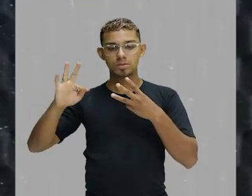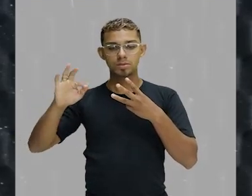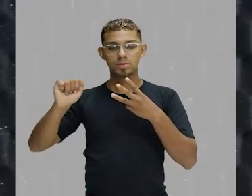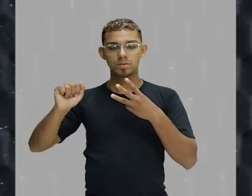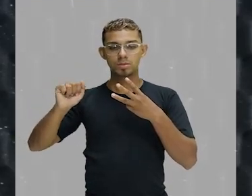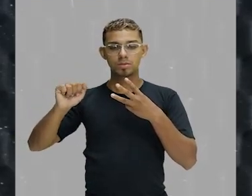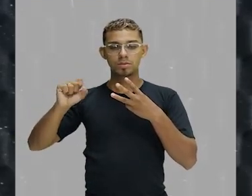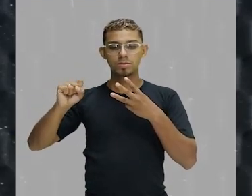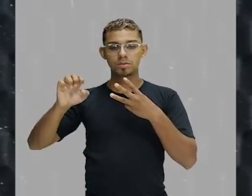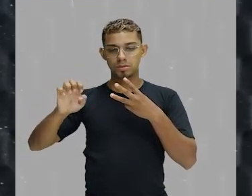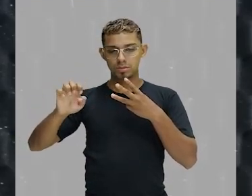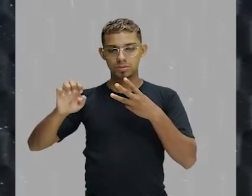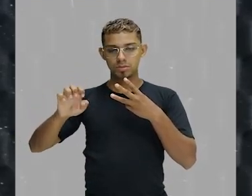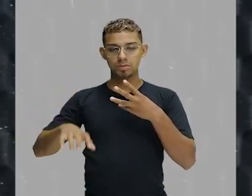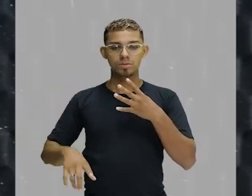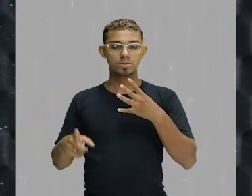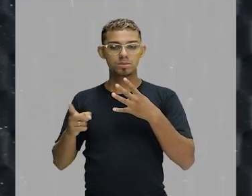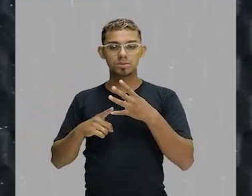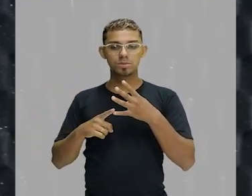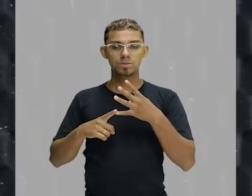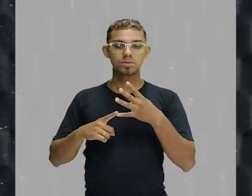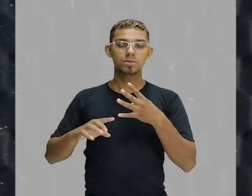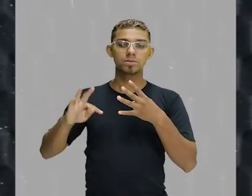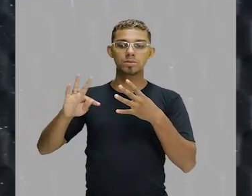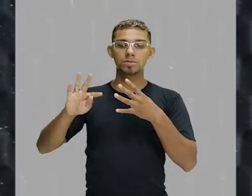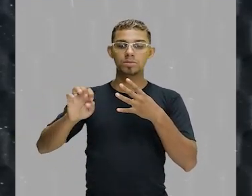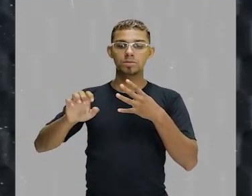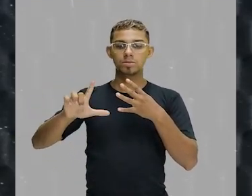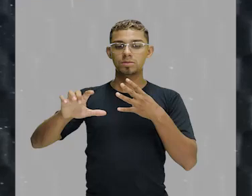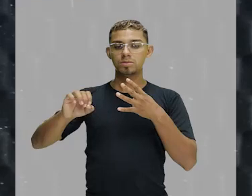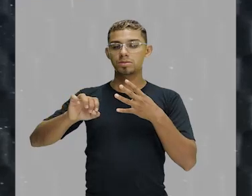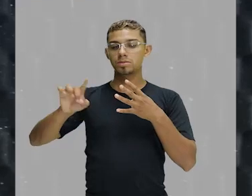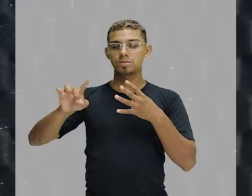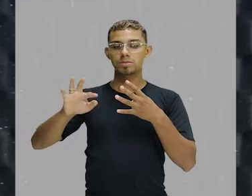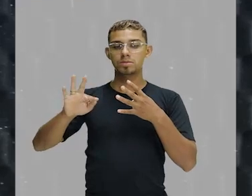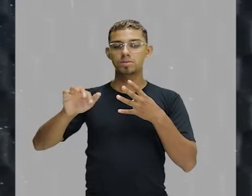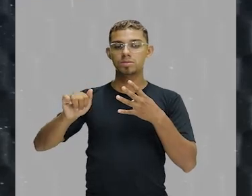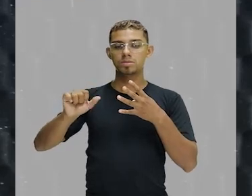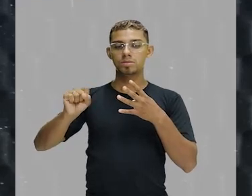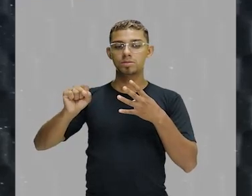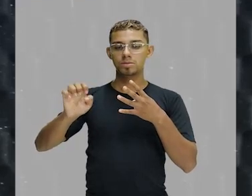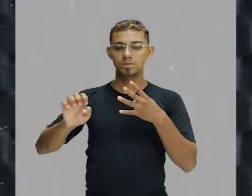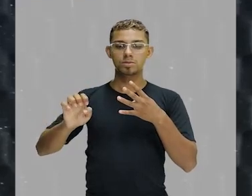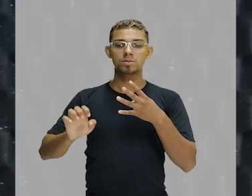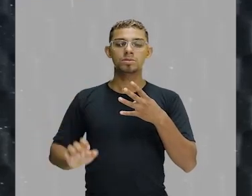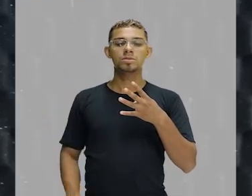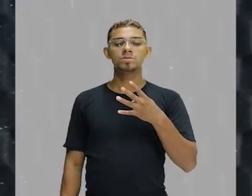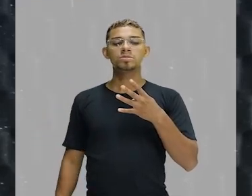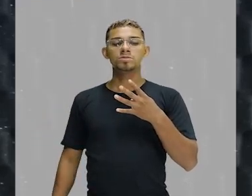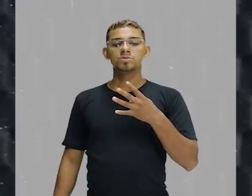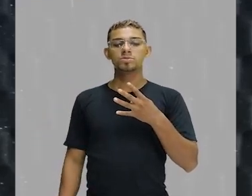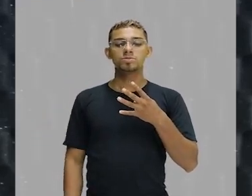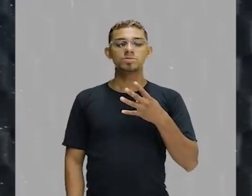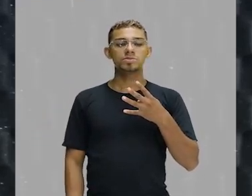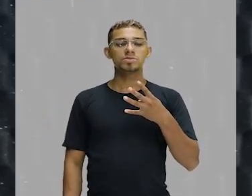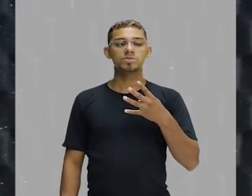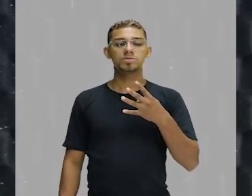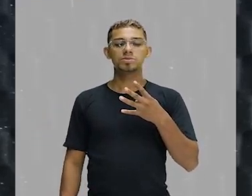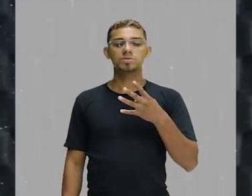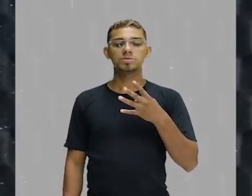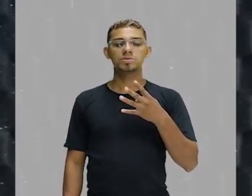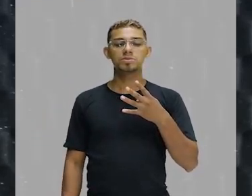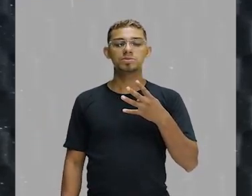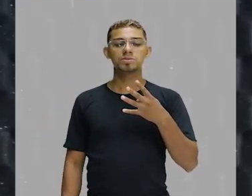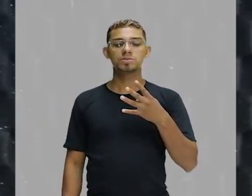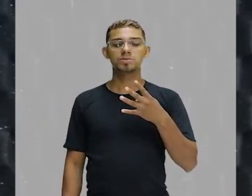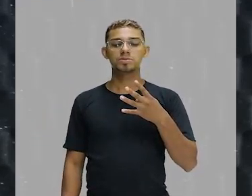a prófase 1, metáfase 1, anáfase 1 e a telófase 1. E na meiose 2,